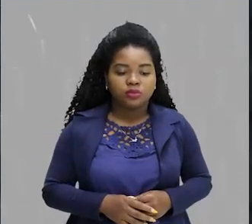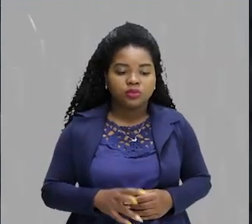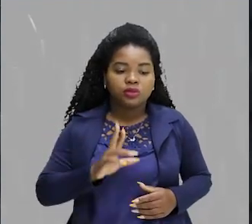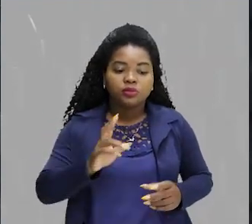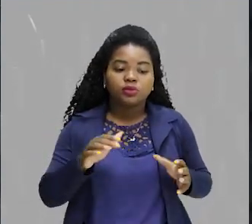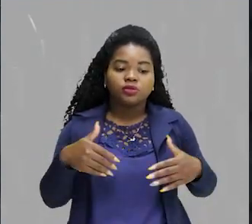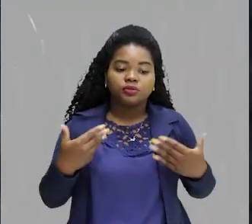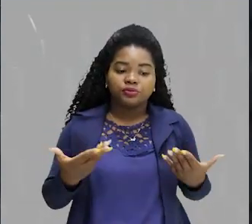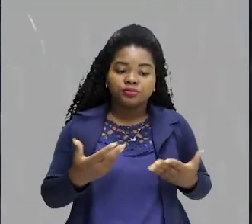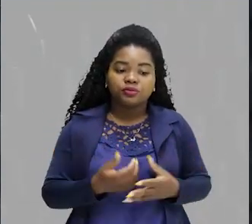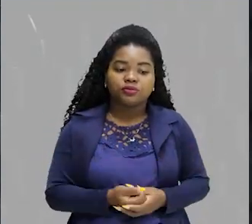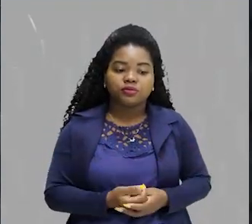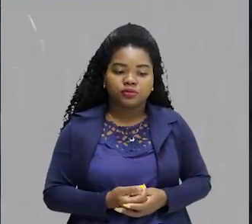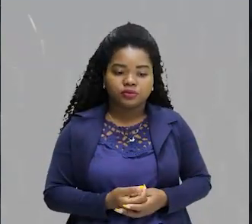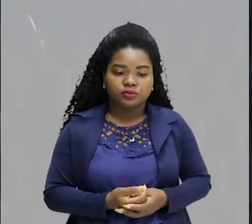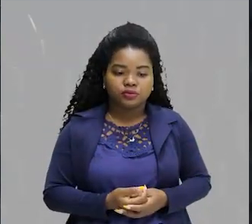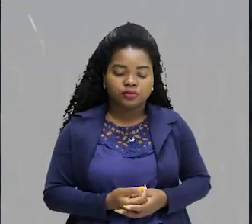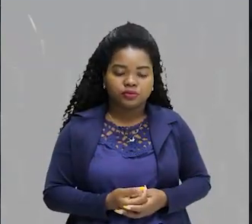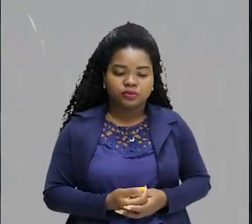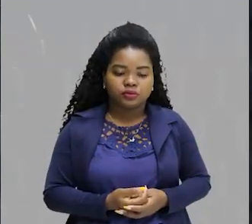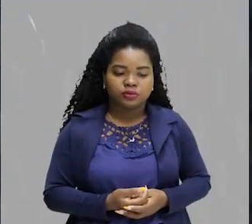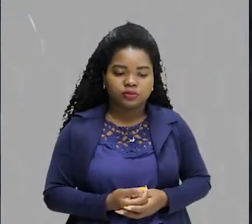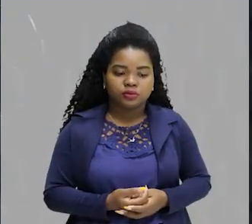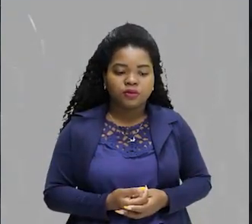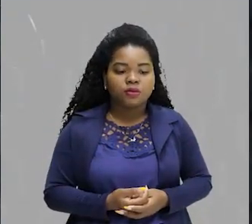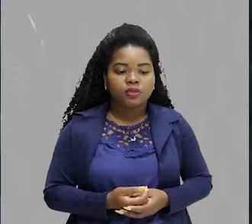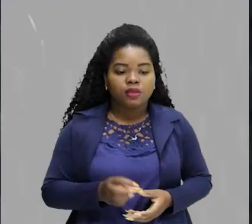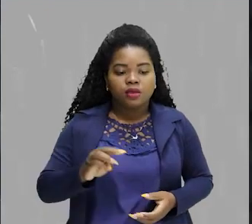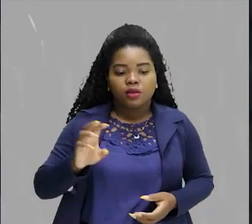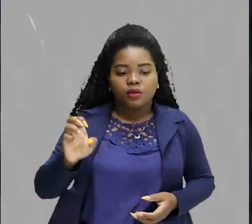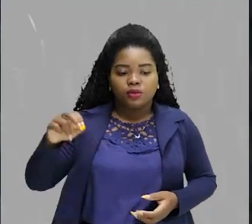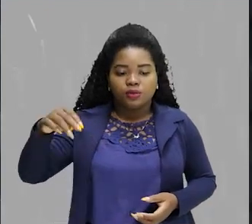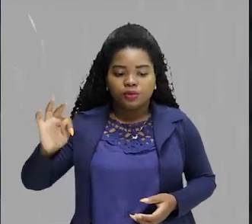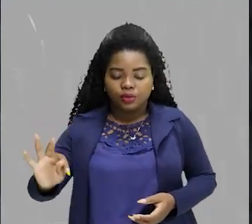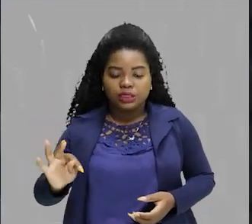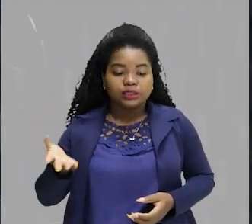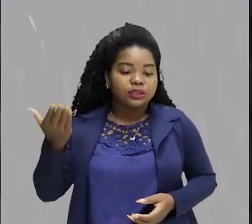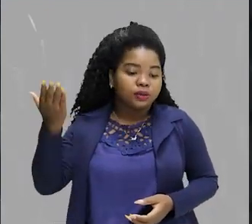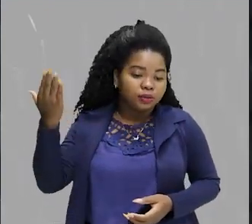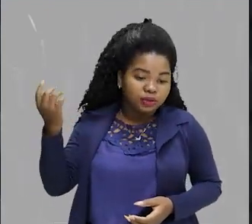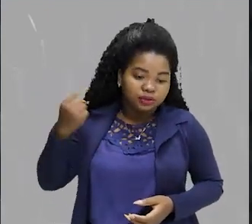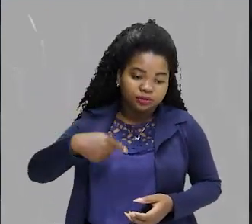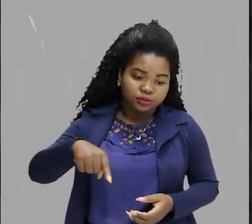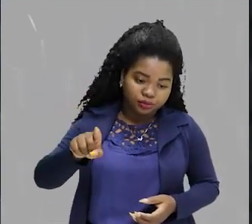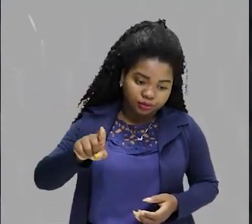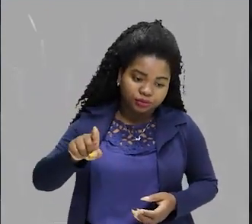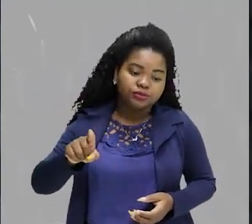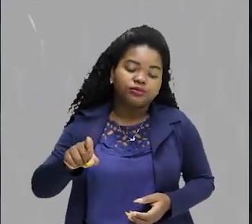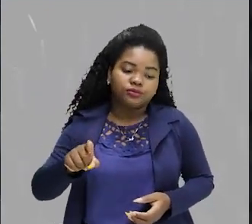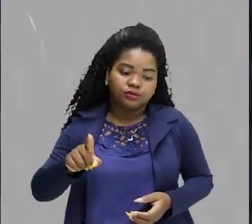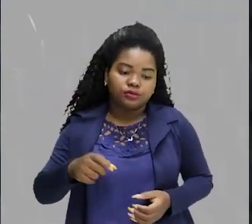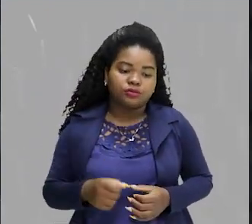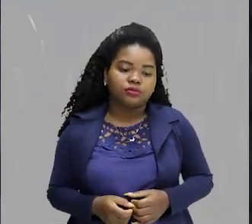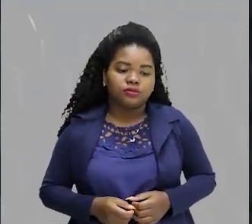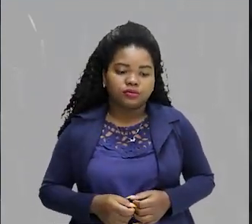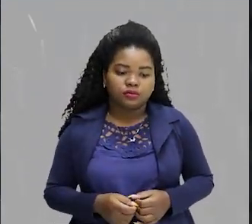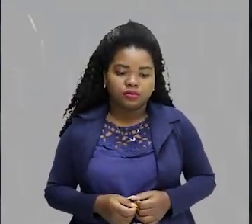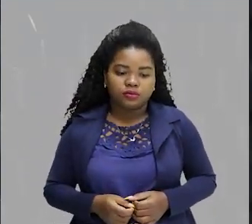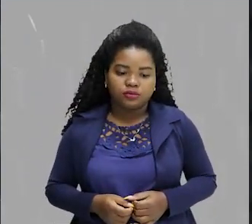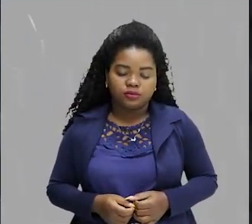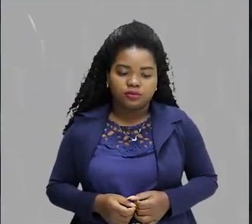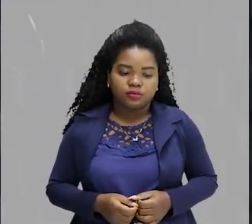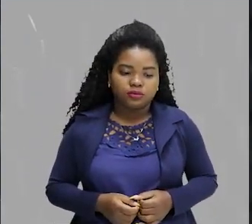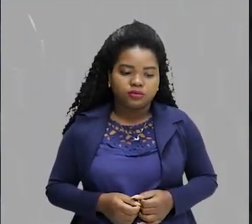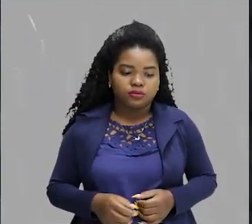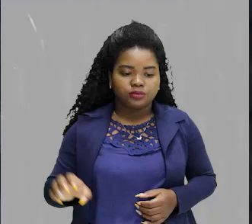bem aqui, ó. Went é o passado do verbo ir. Passado de go. Também é um verbo irregular.